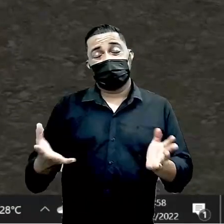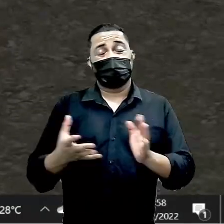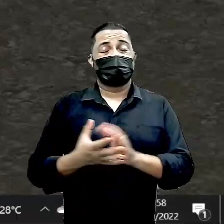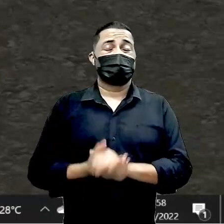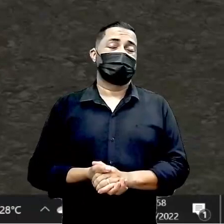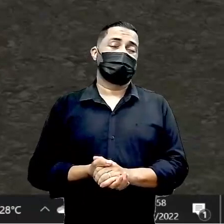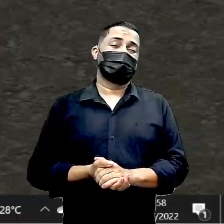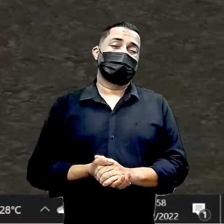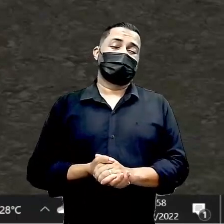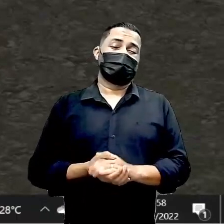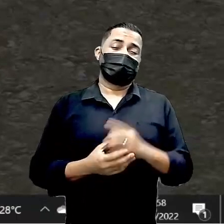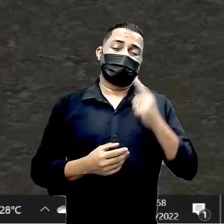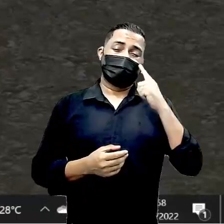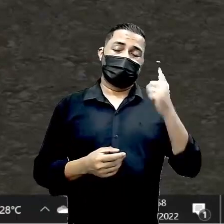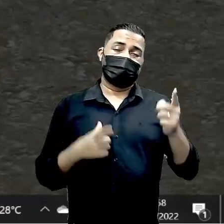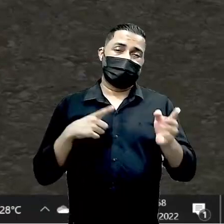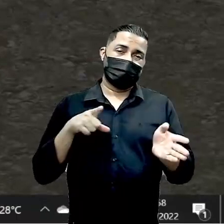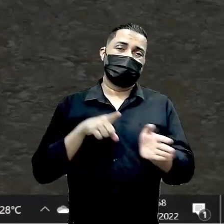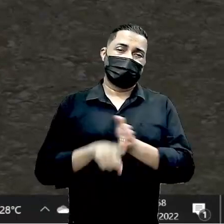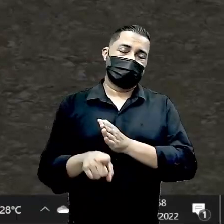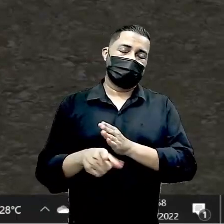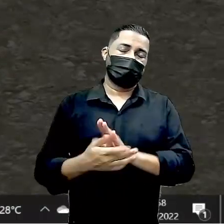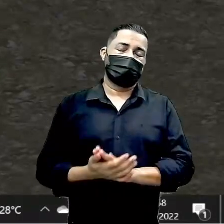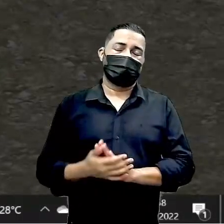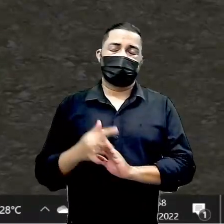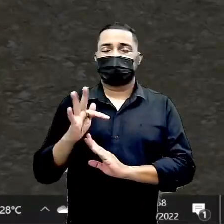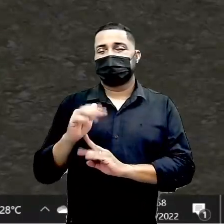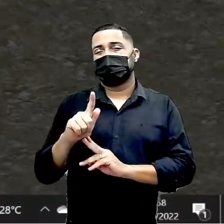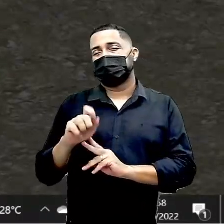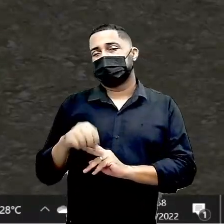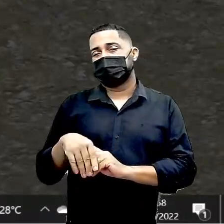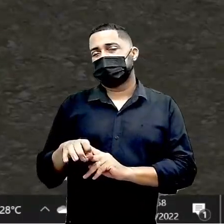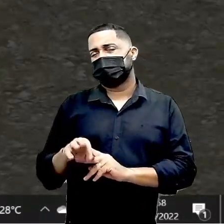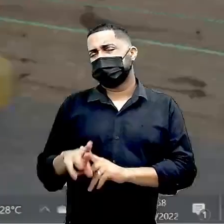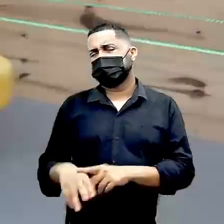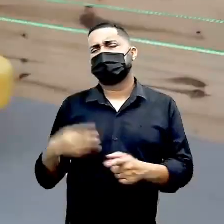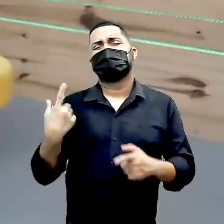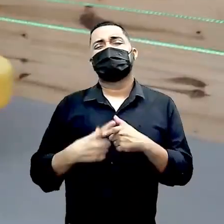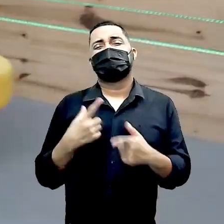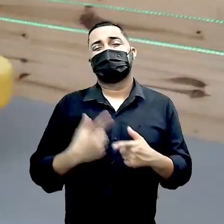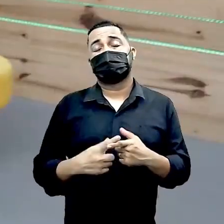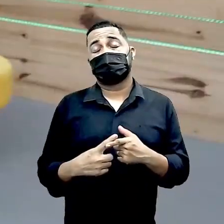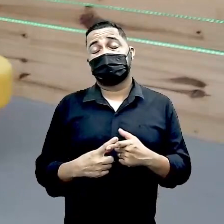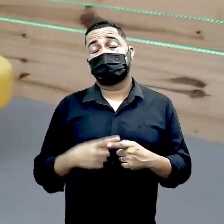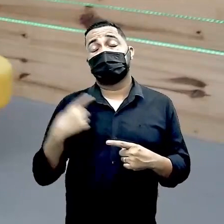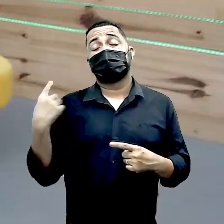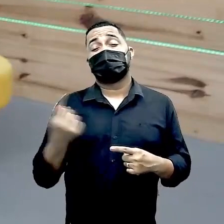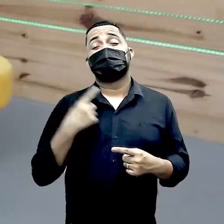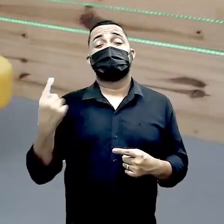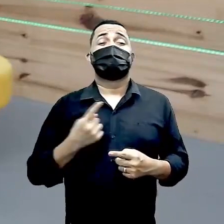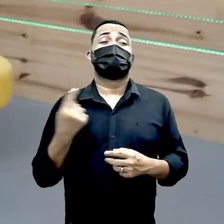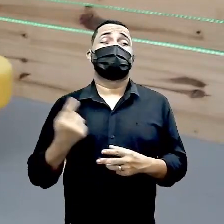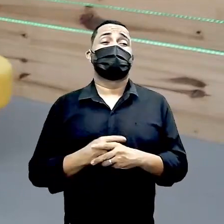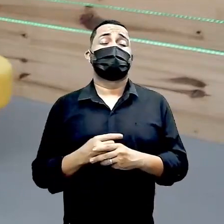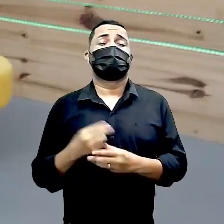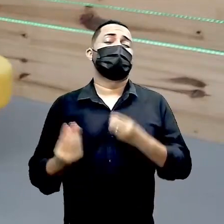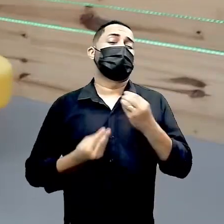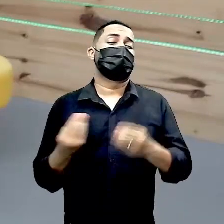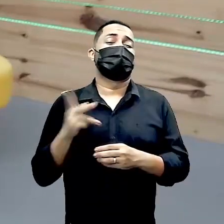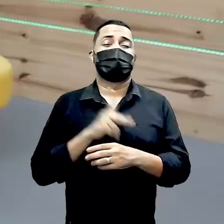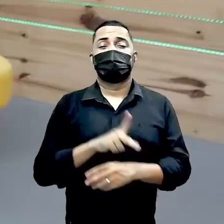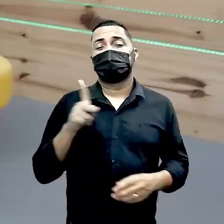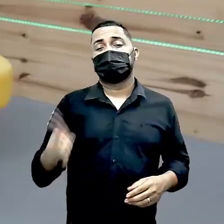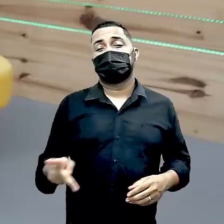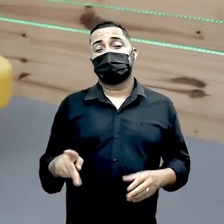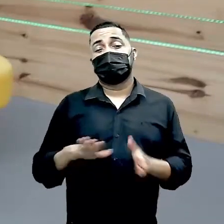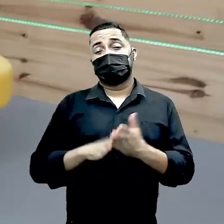pessoal. tem uma pergunta para te fazer, Fábio. Bom, Porque, assim, a gente, como professor aqui da